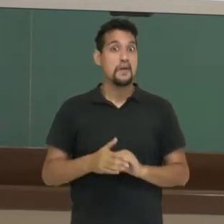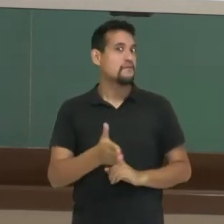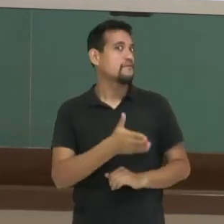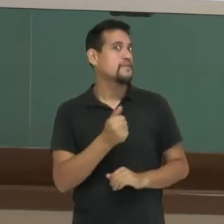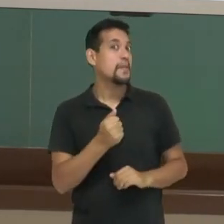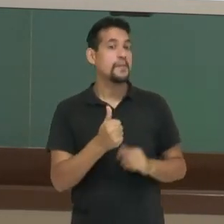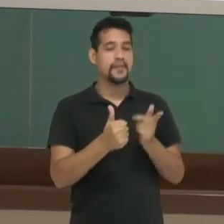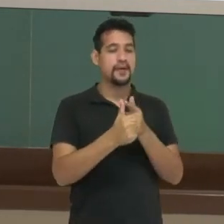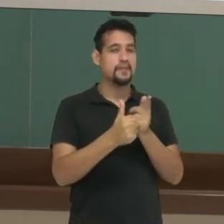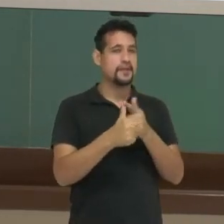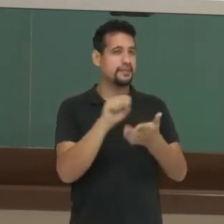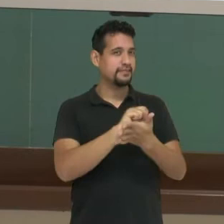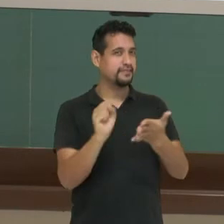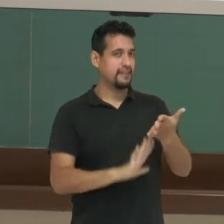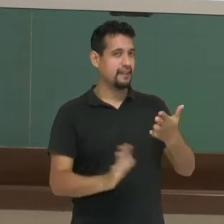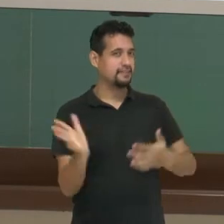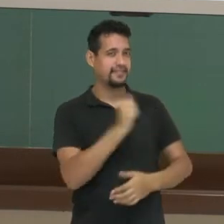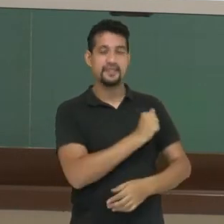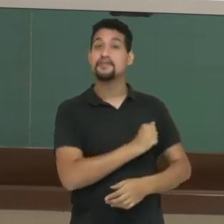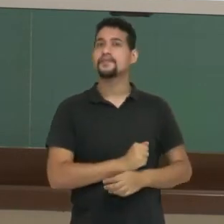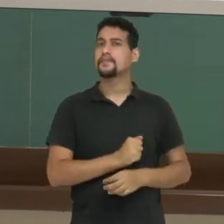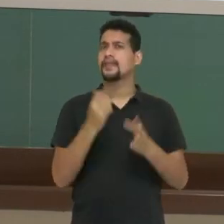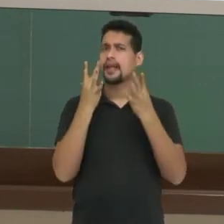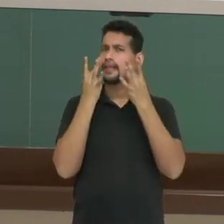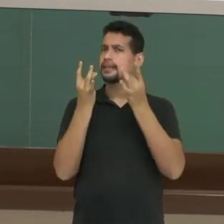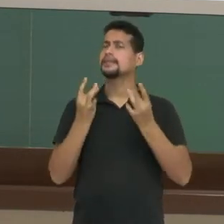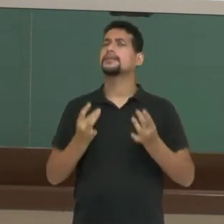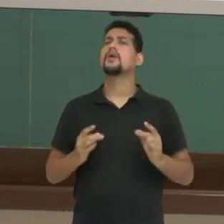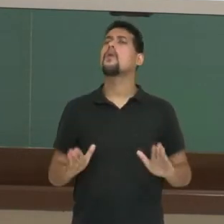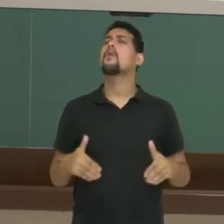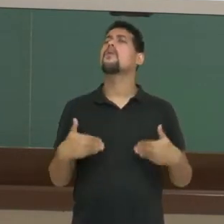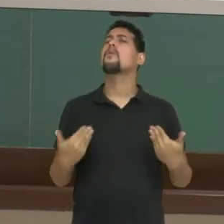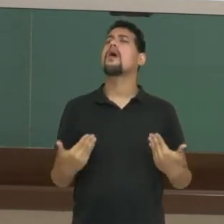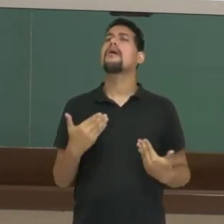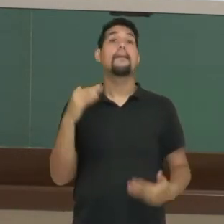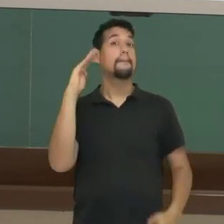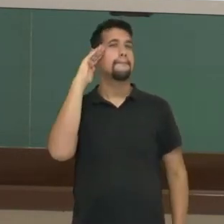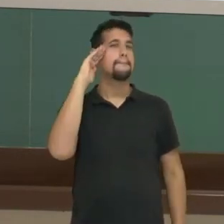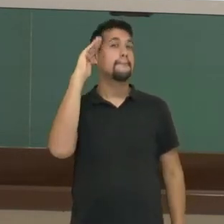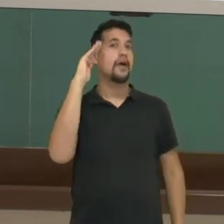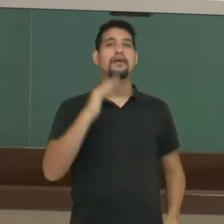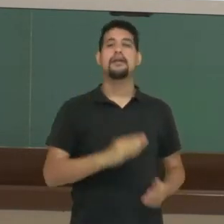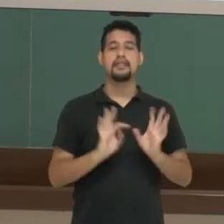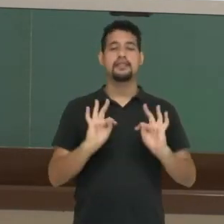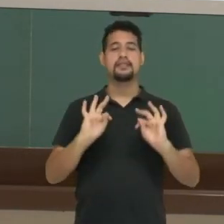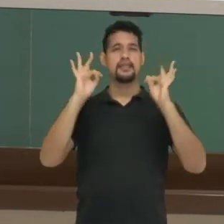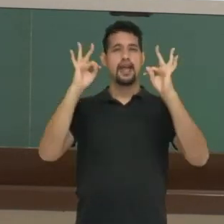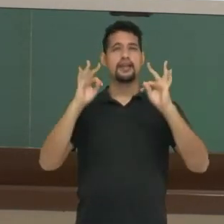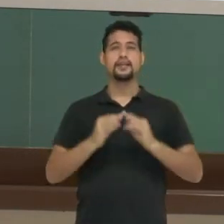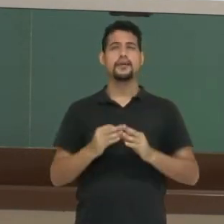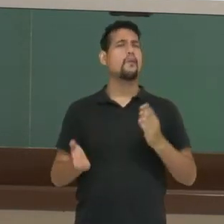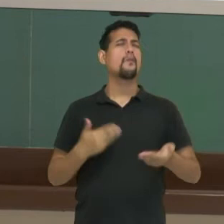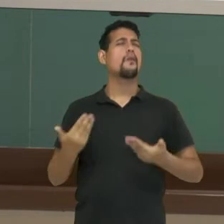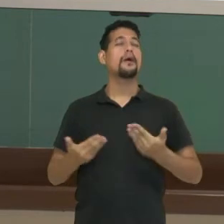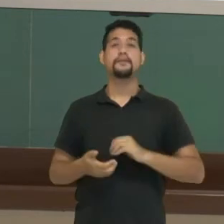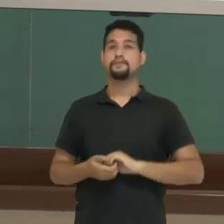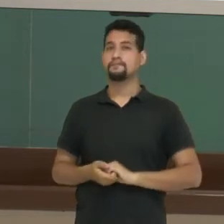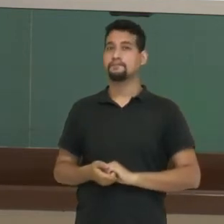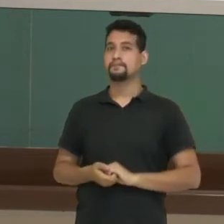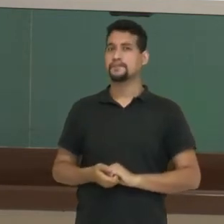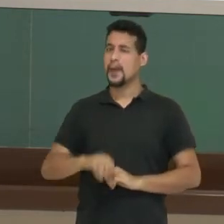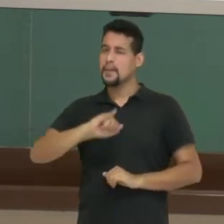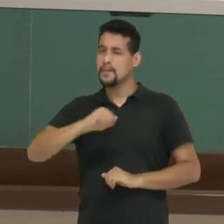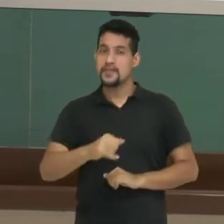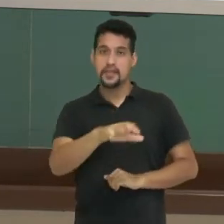nossa primeira atividade. Atenção! Quais são as principais técnicas de jiu-jitsu? Pegue lá